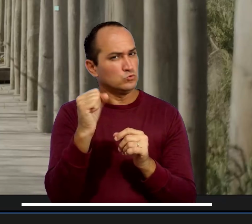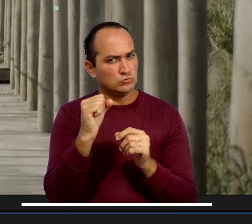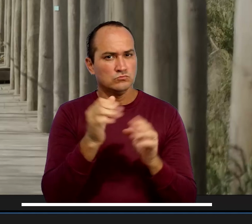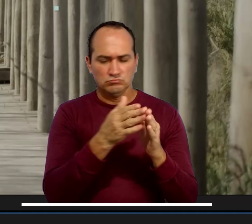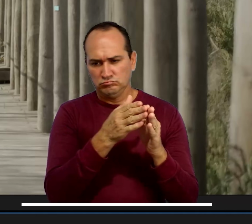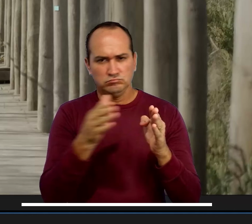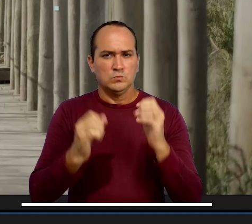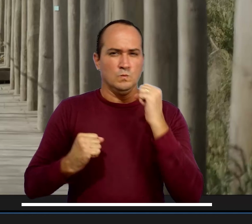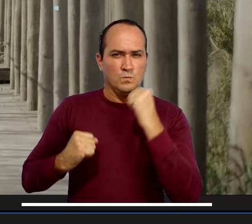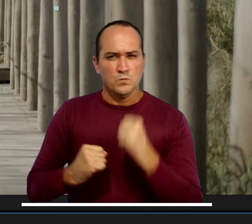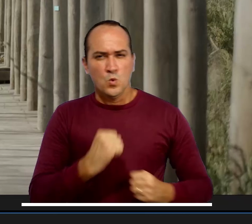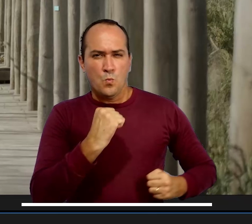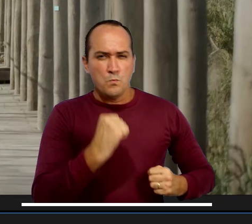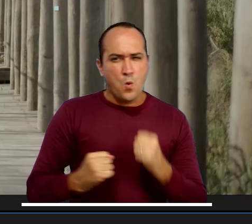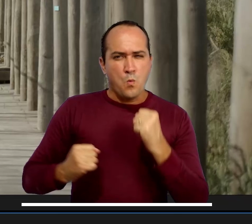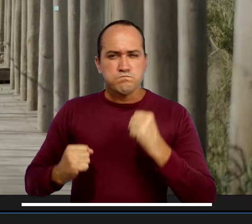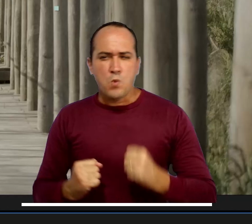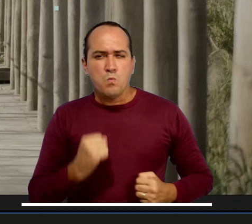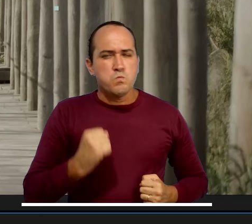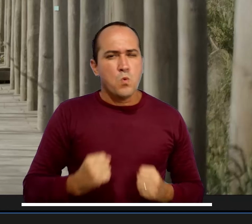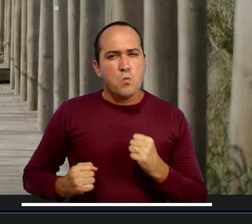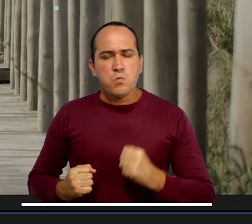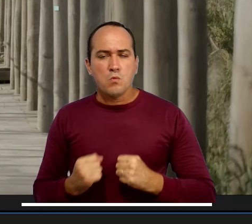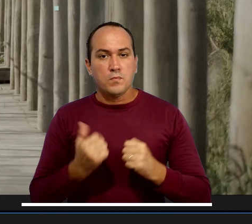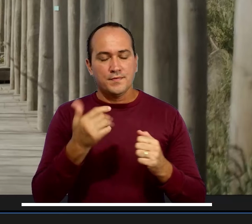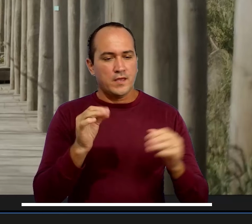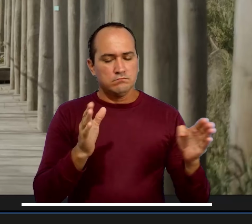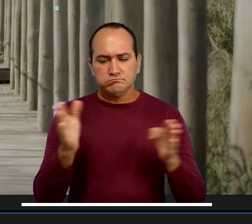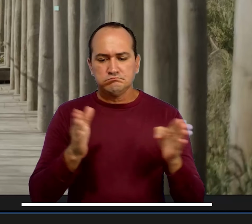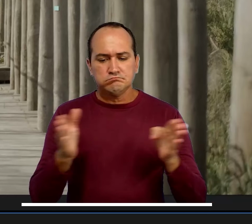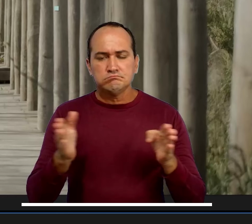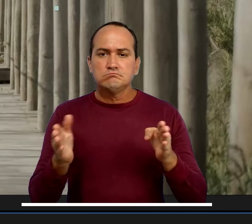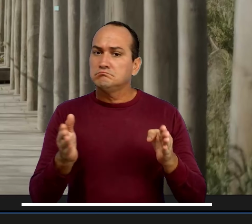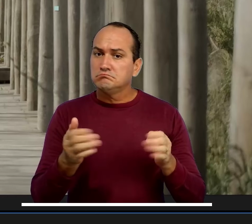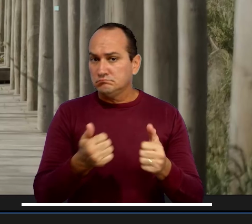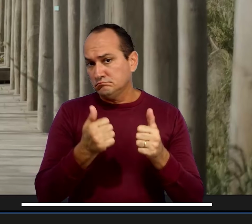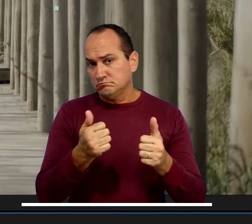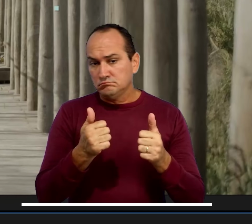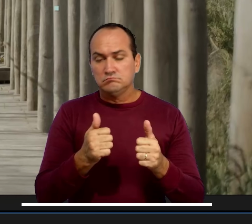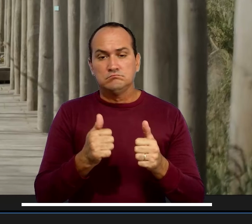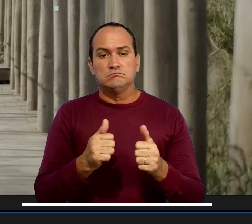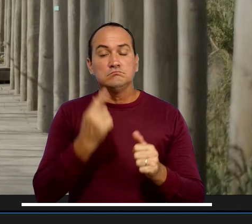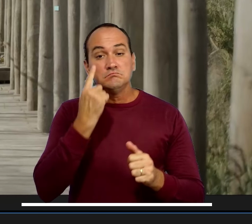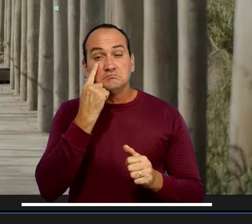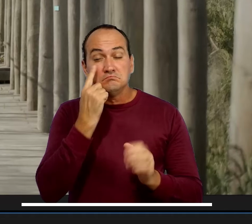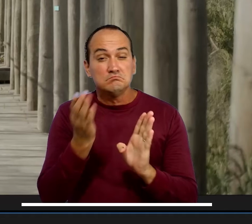ó. Tal, correu até aqui. Tá de bom tamanho, ó. Eu vou dar um